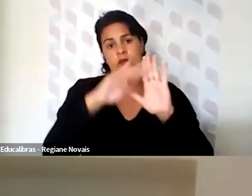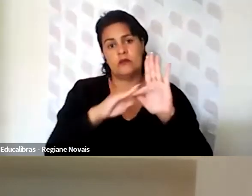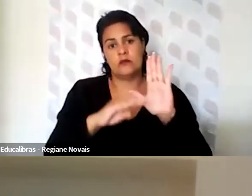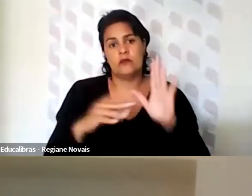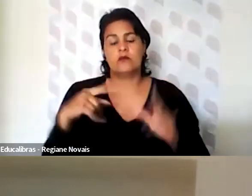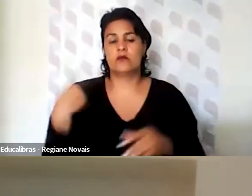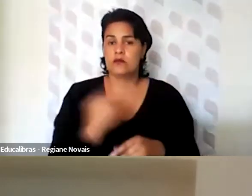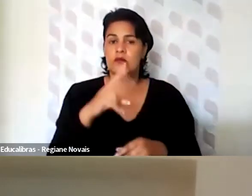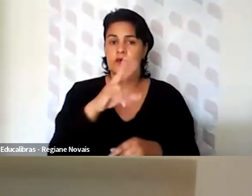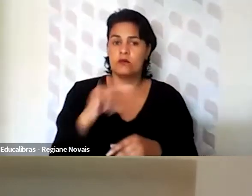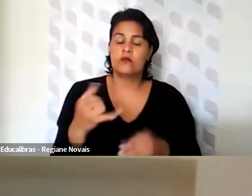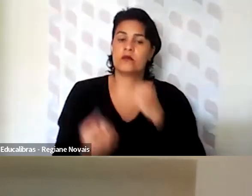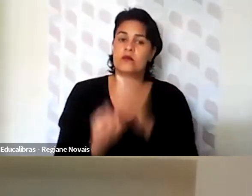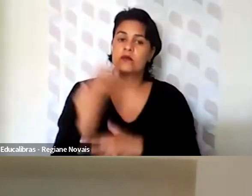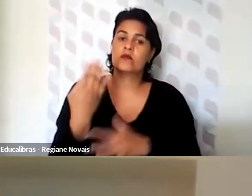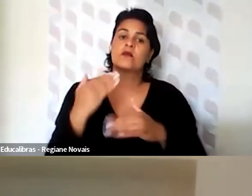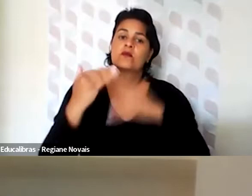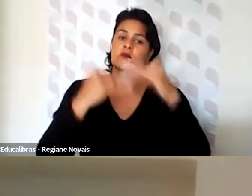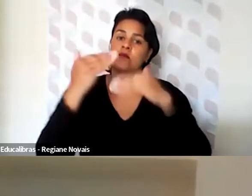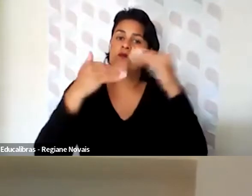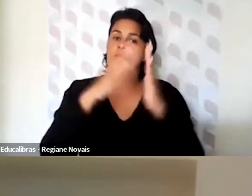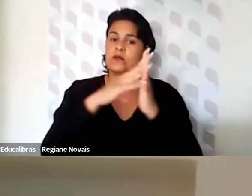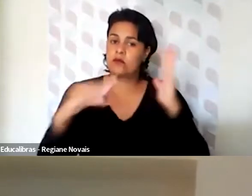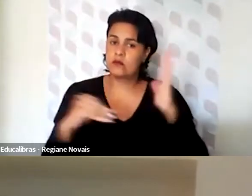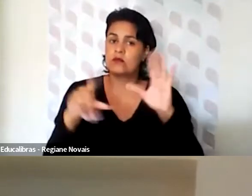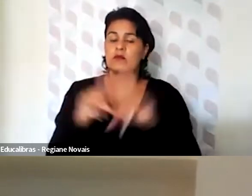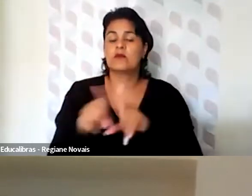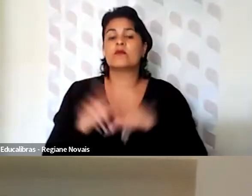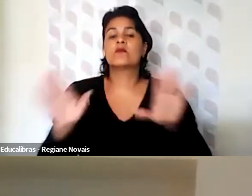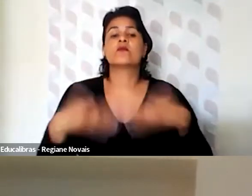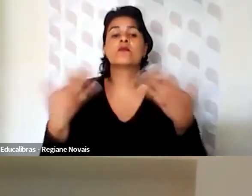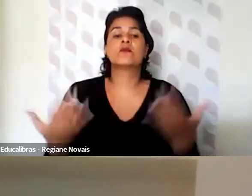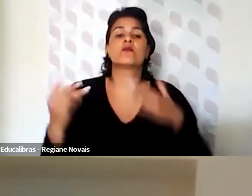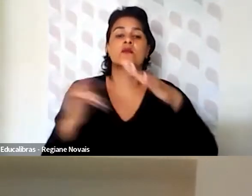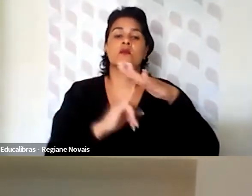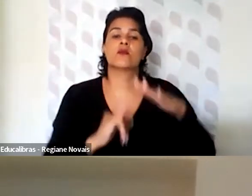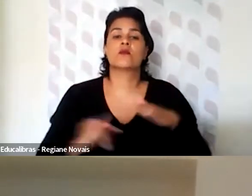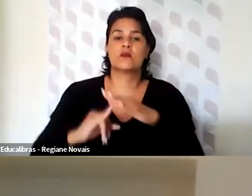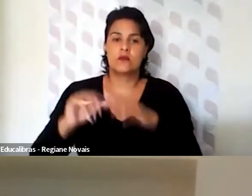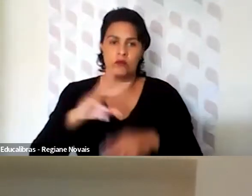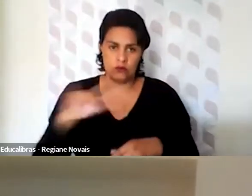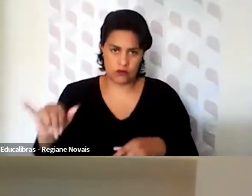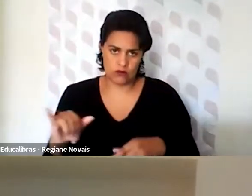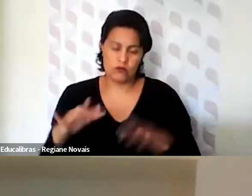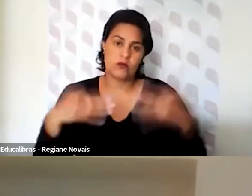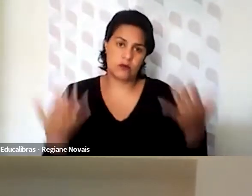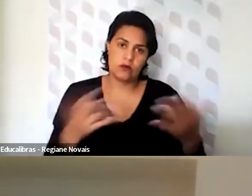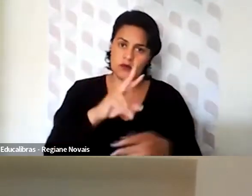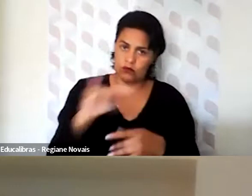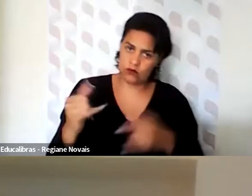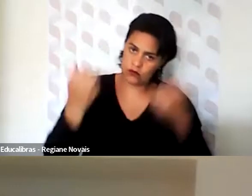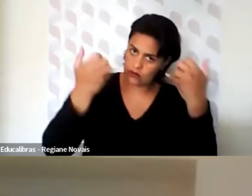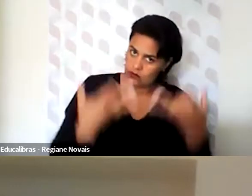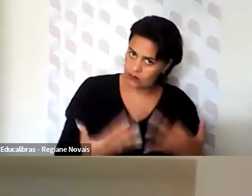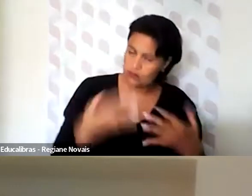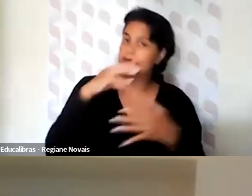de desenvolvimento e quais são as instituições que vão alicerçar esse novo modelo. Eu vou falar um pouco rapidamente sobre o trabalho